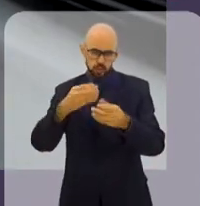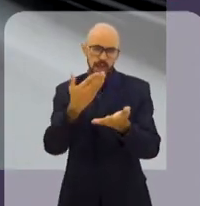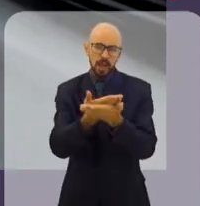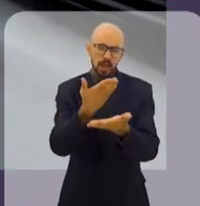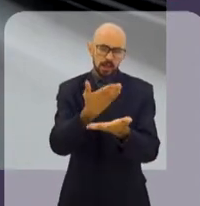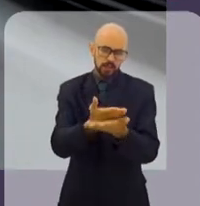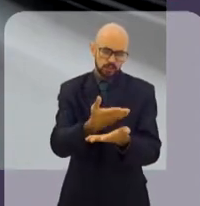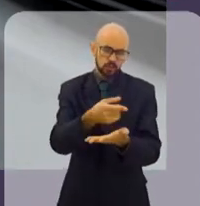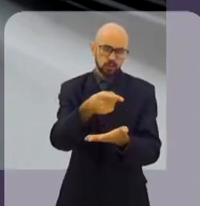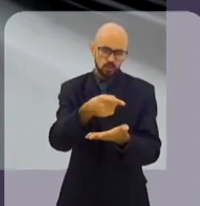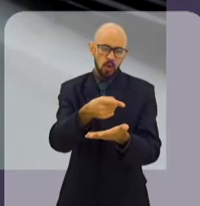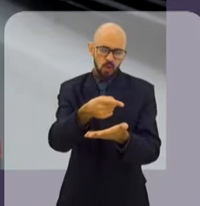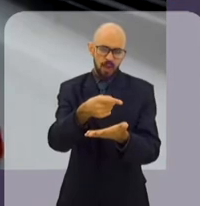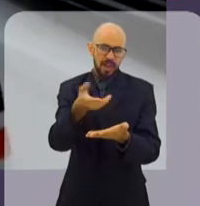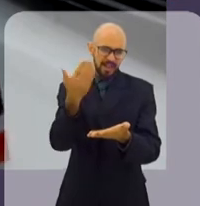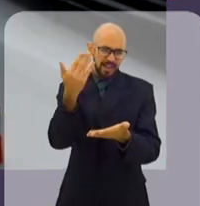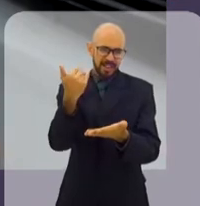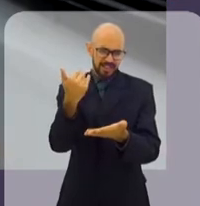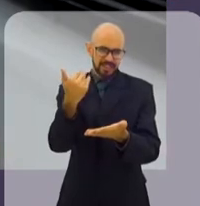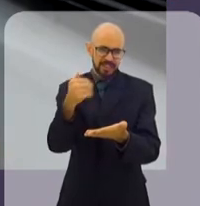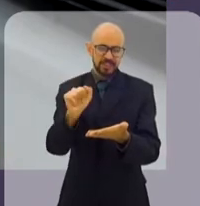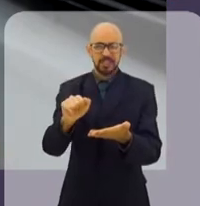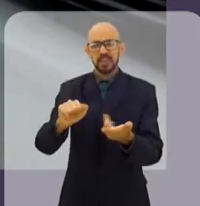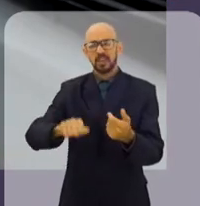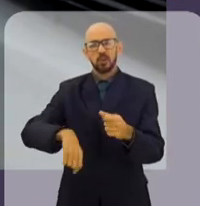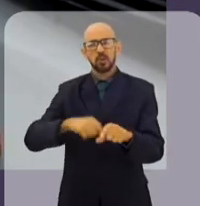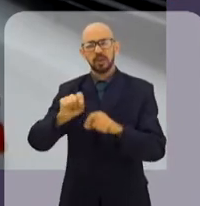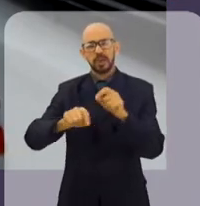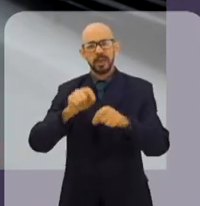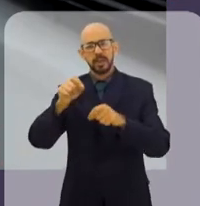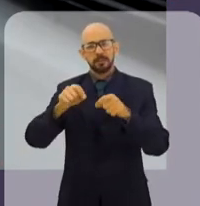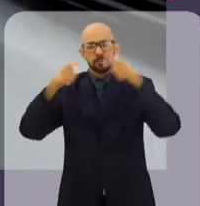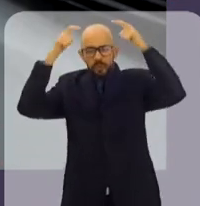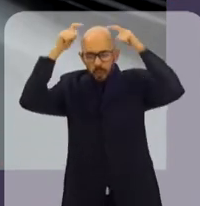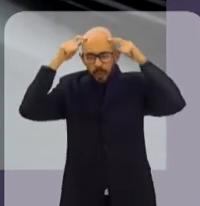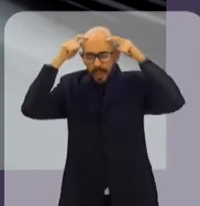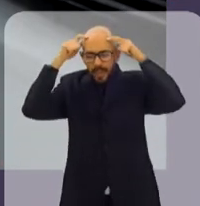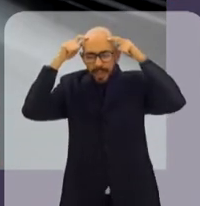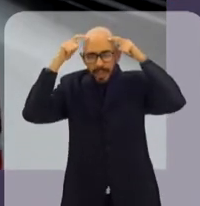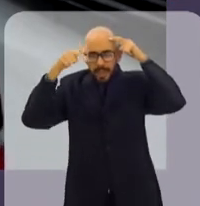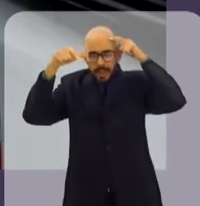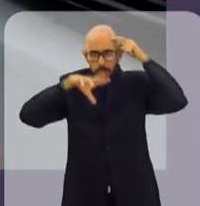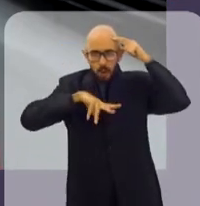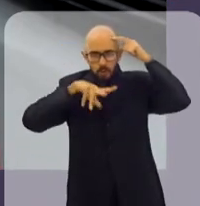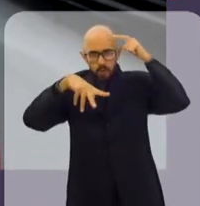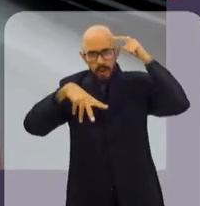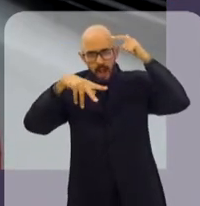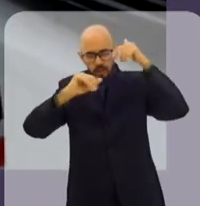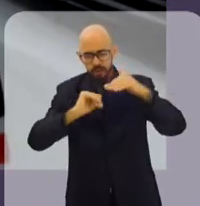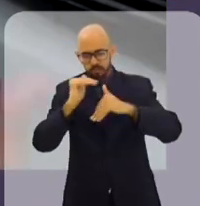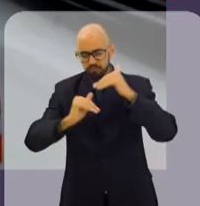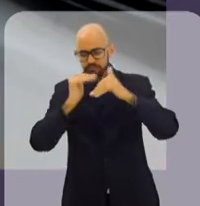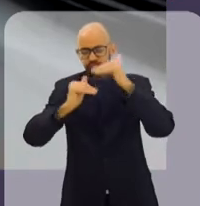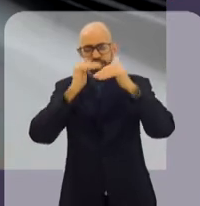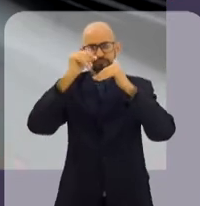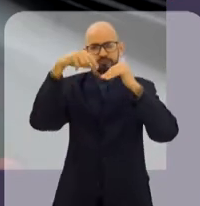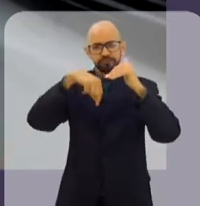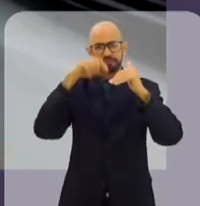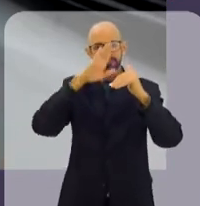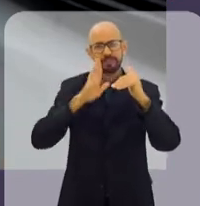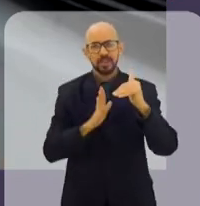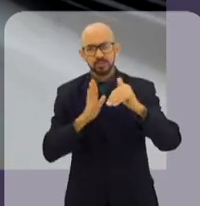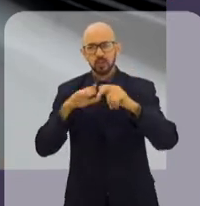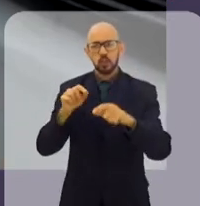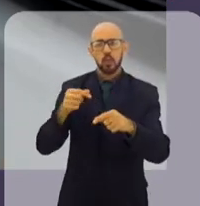aprendeu na escola, né? Que de repente a colonização ela veio como um avanço. E que existem outros